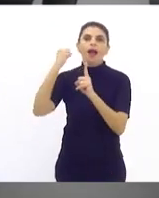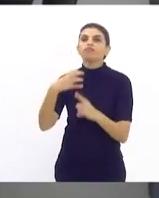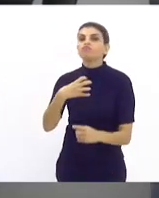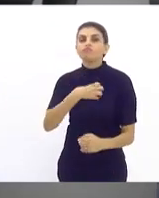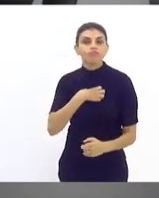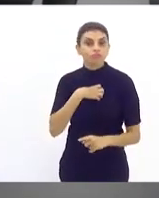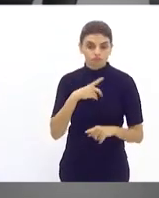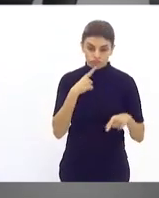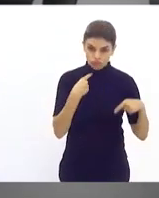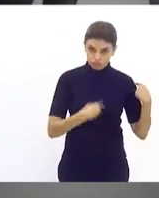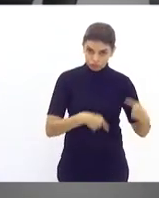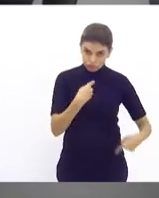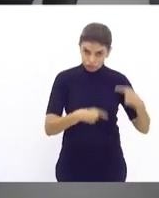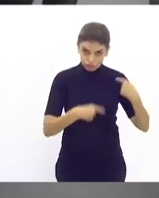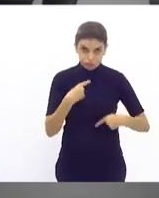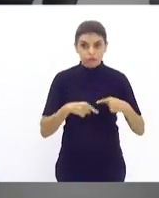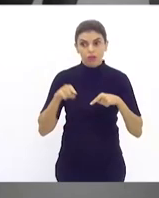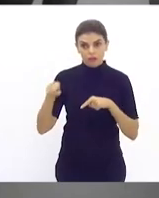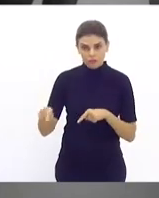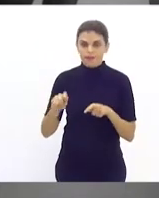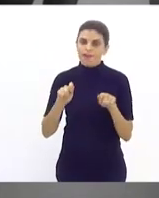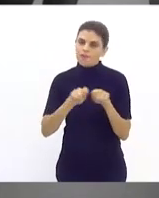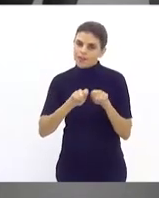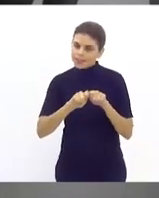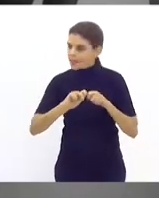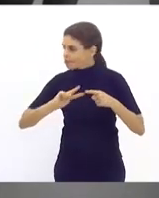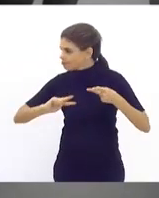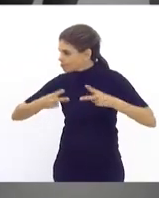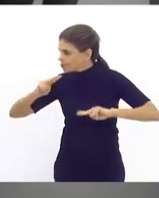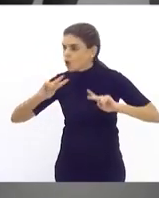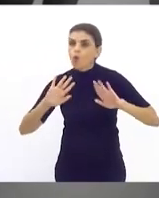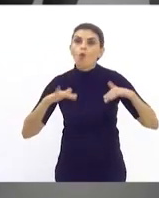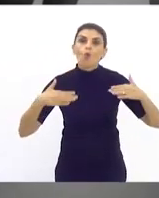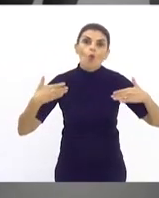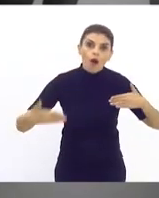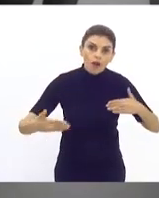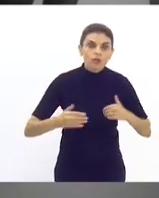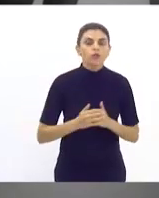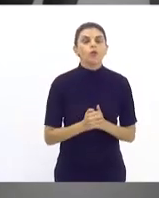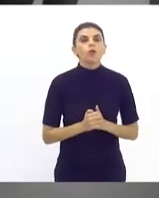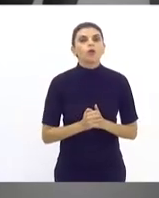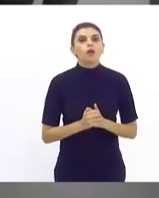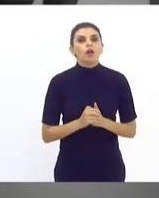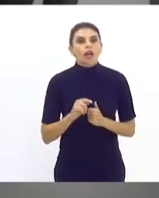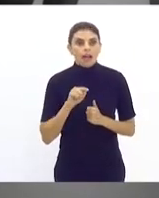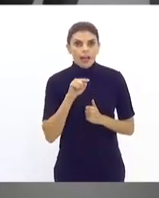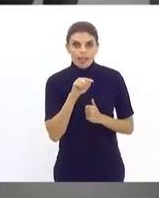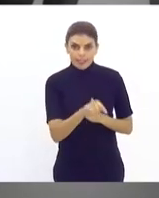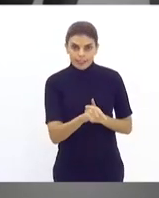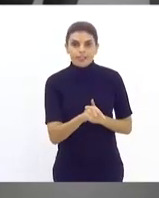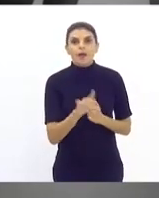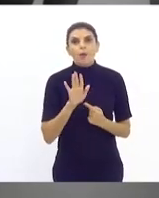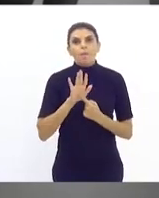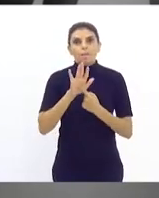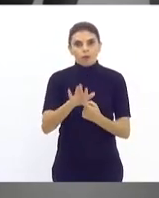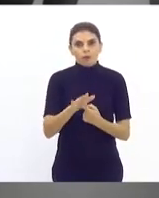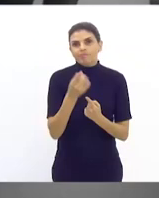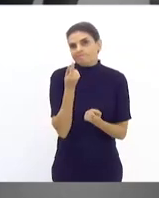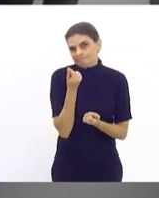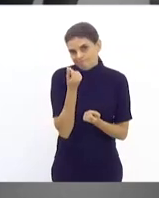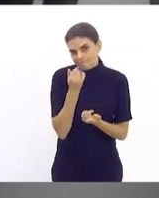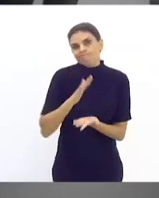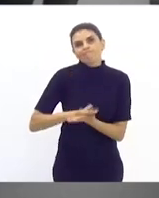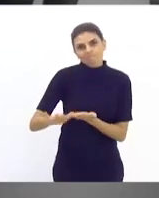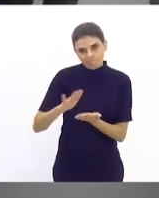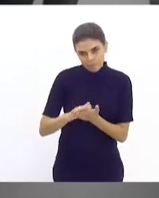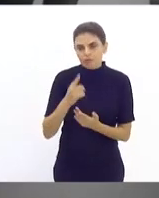uma discussão que acho que essa casa vai ter que fazer... É quando esse apontar a fonte de custeio, como o relator